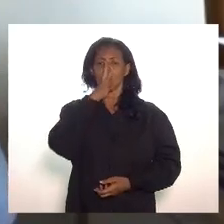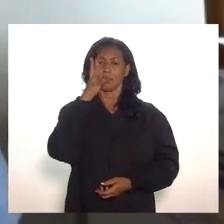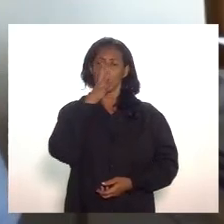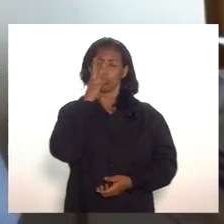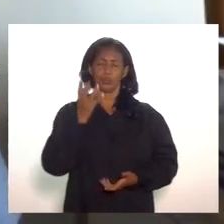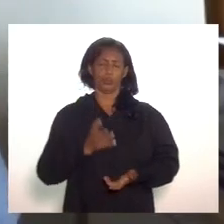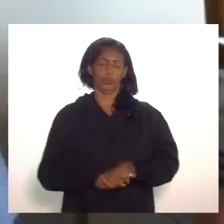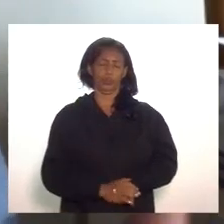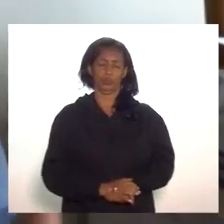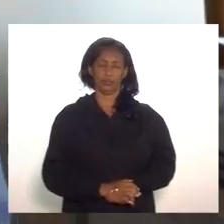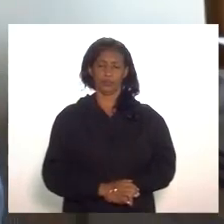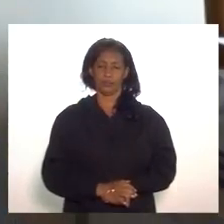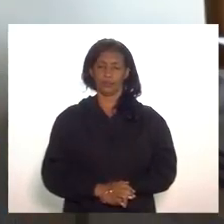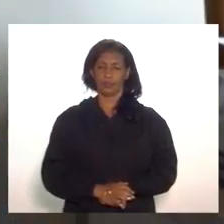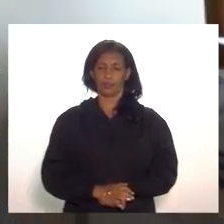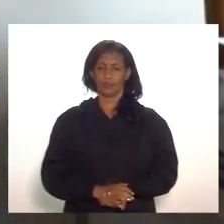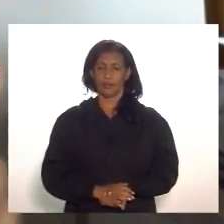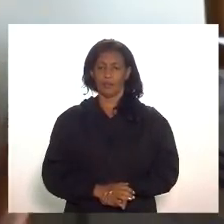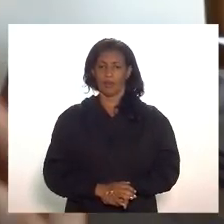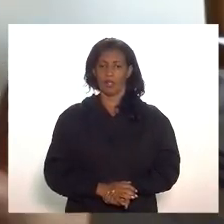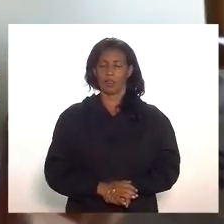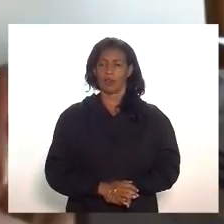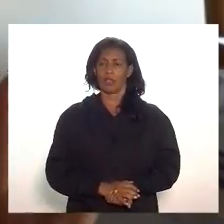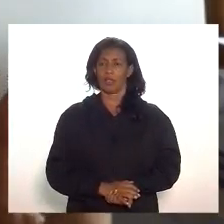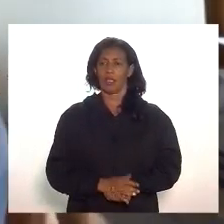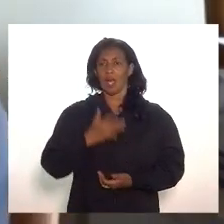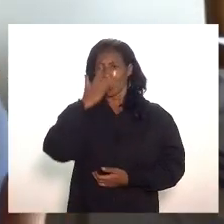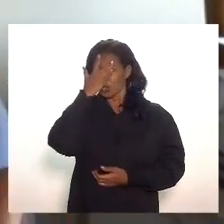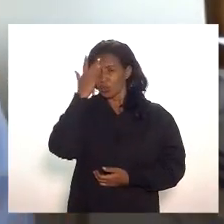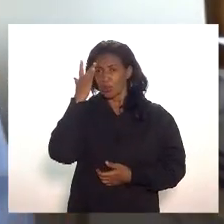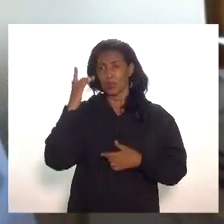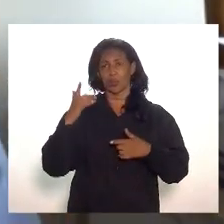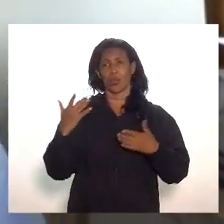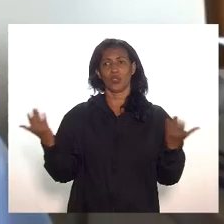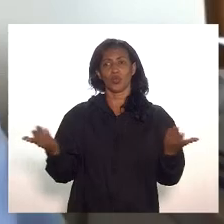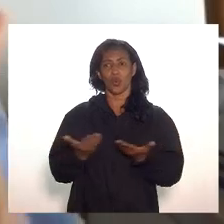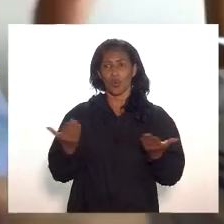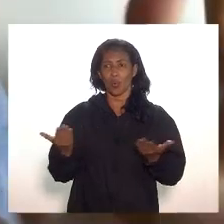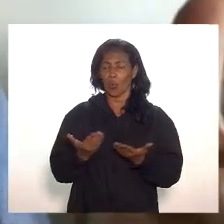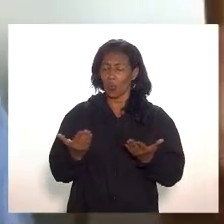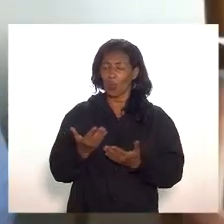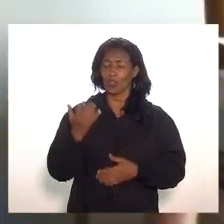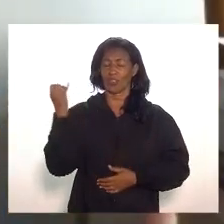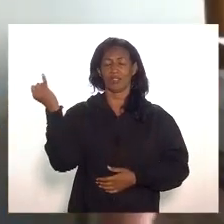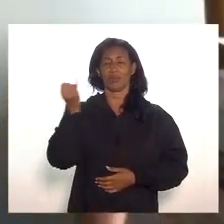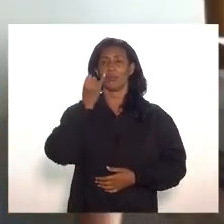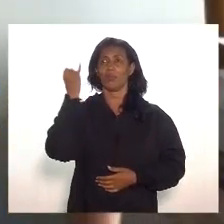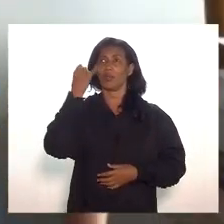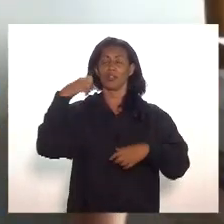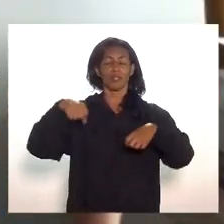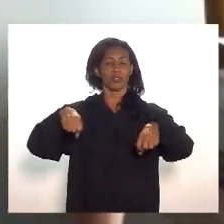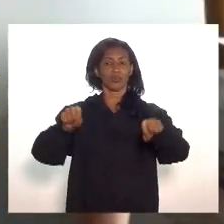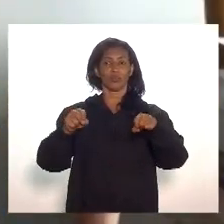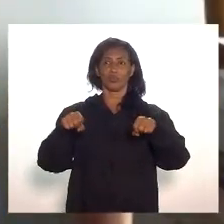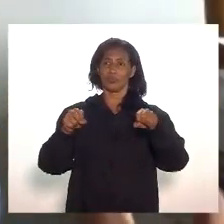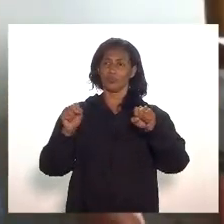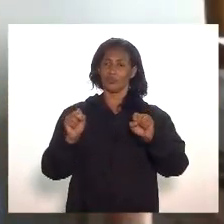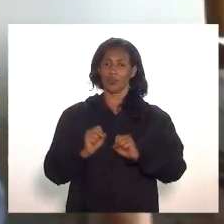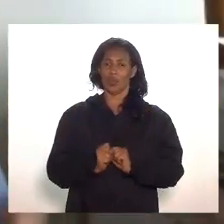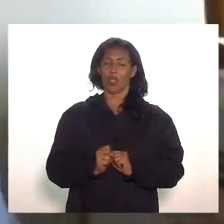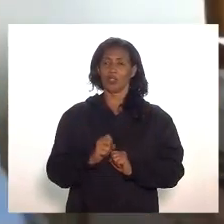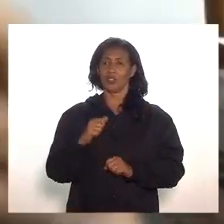um absurdo. Esses entregadores hoje fazem parte de uma rede importantíssima da